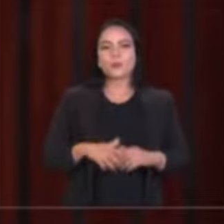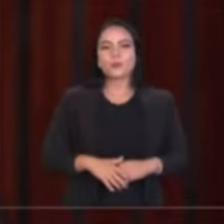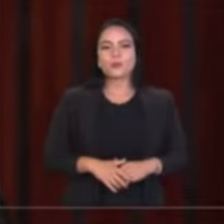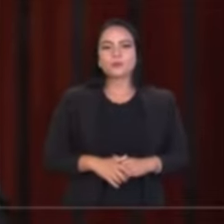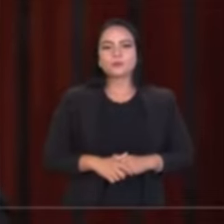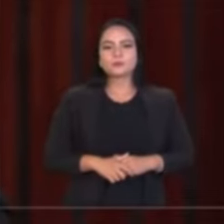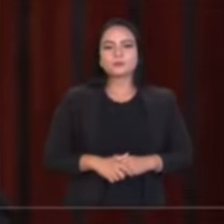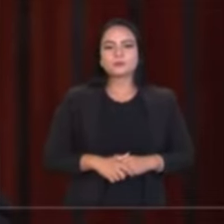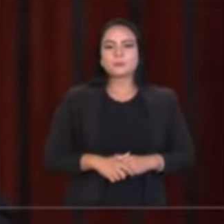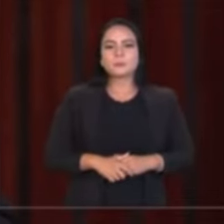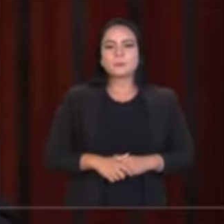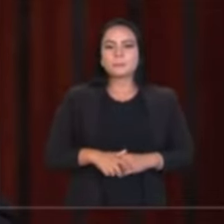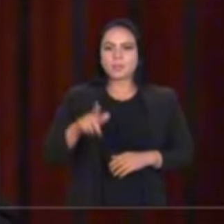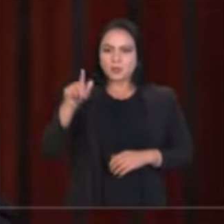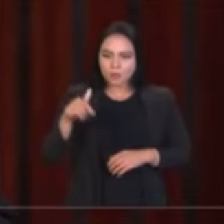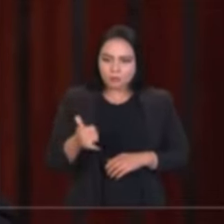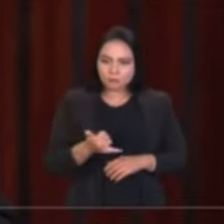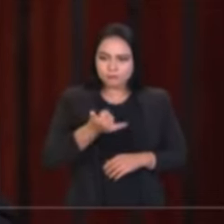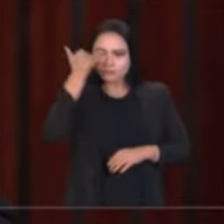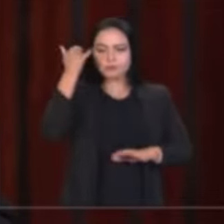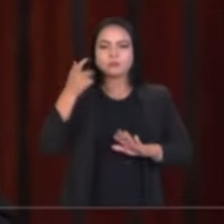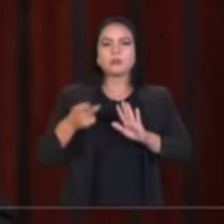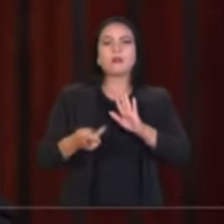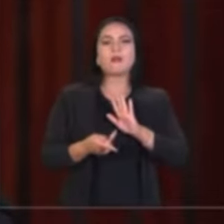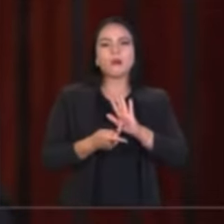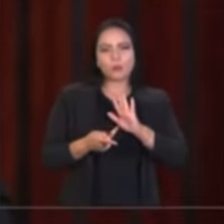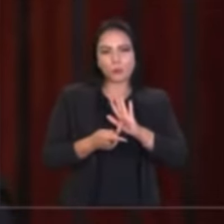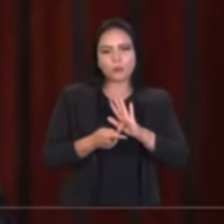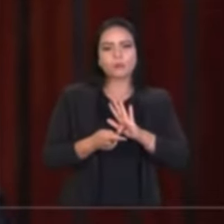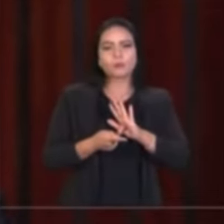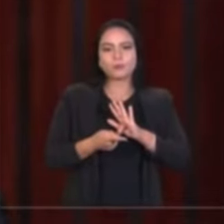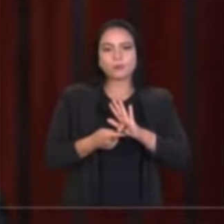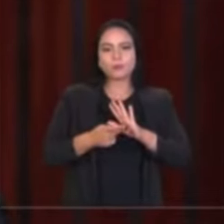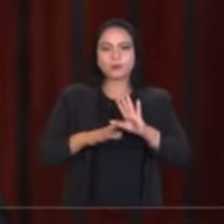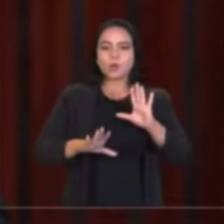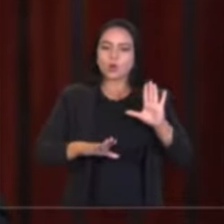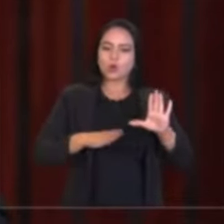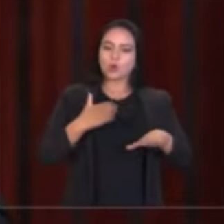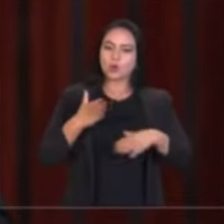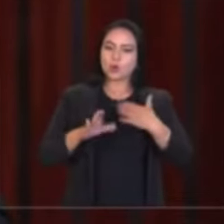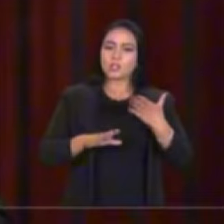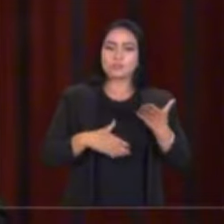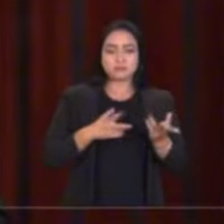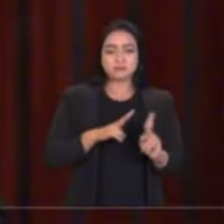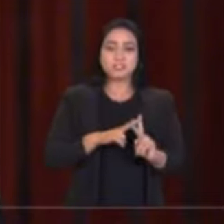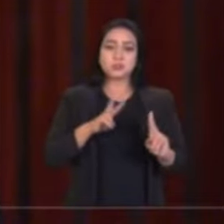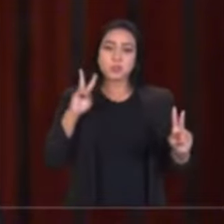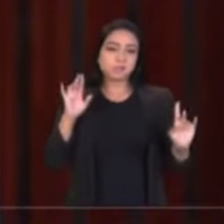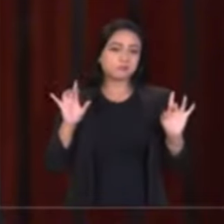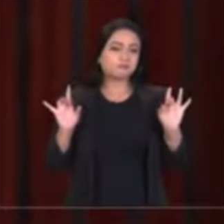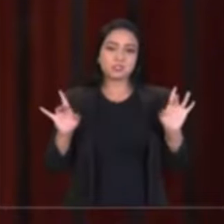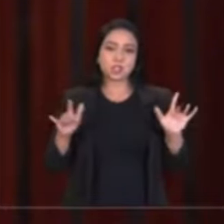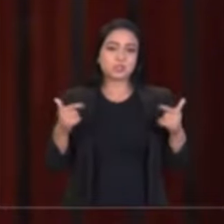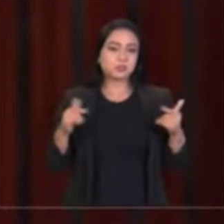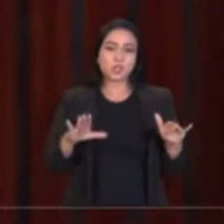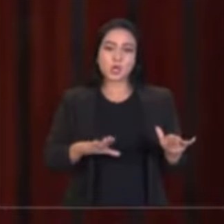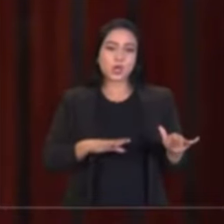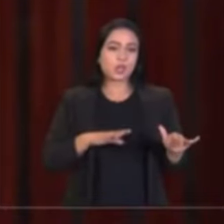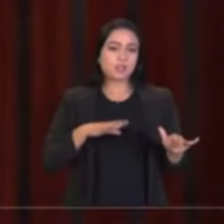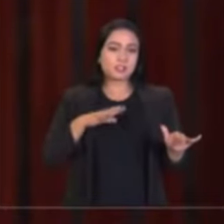São covardes reais e corajosos virtuais. Não tem coragem nem de